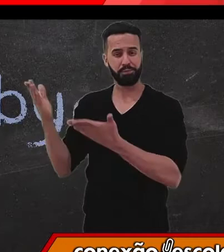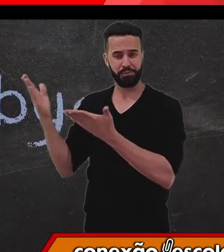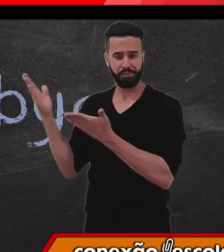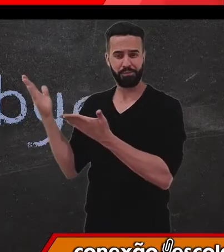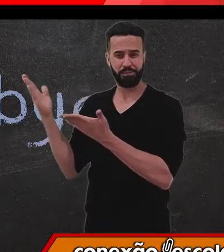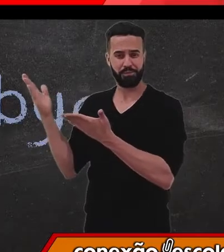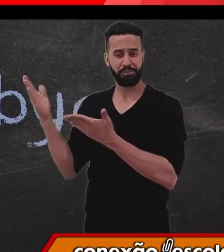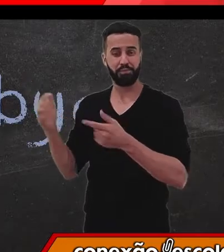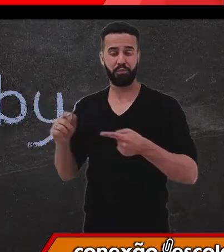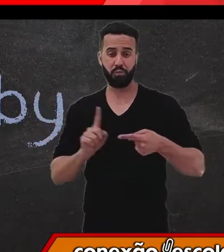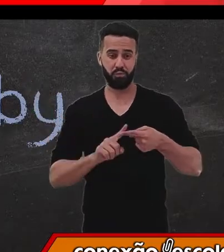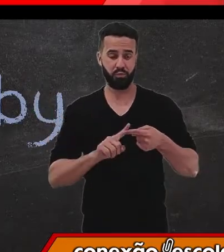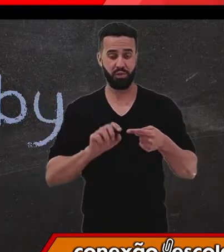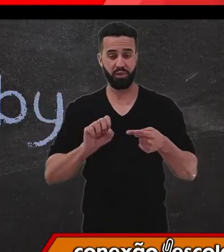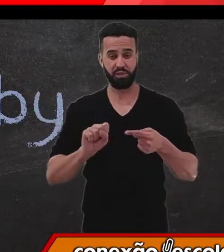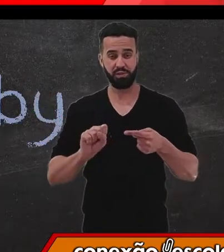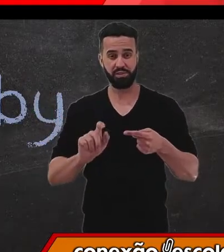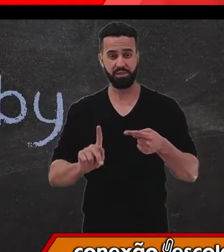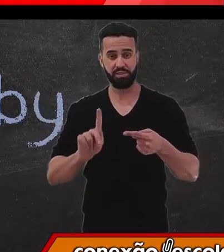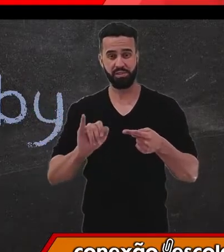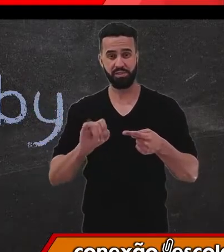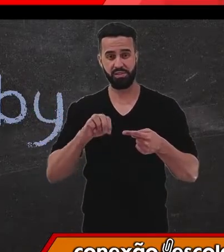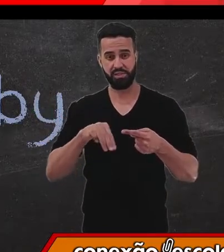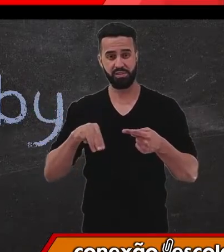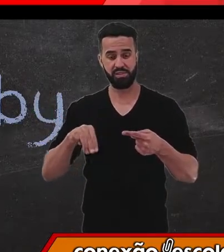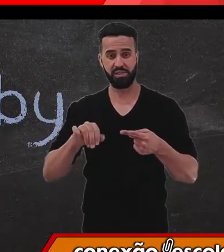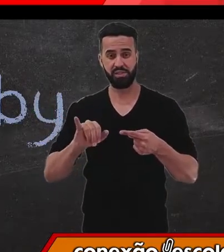quadro. A primeira é a skimming.